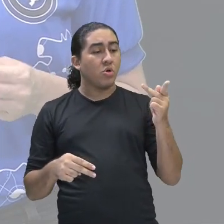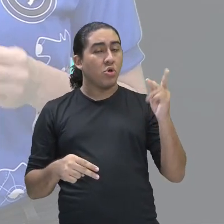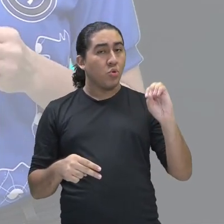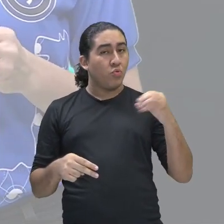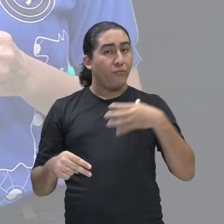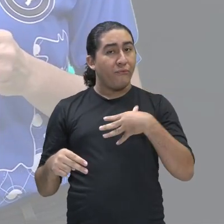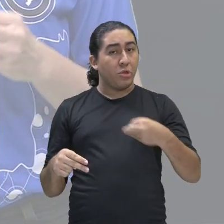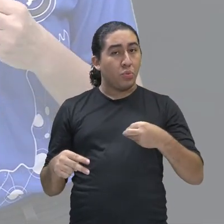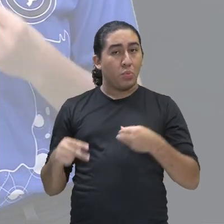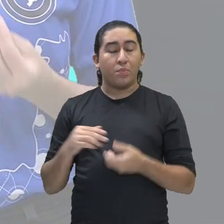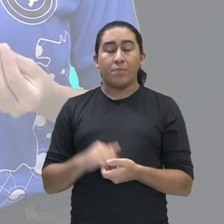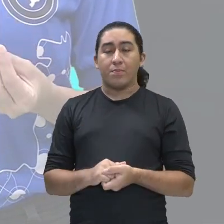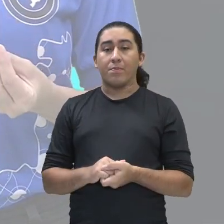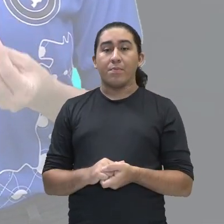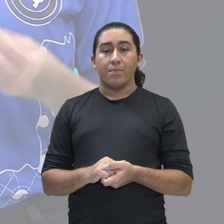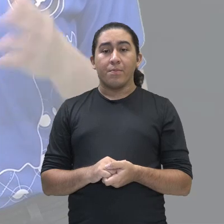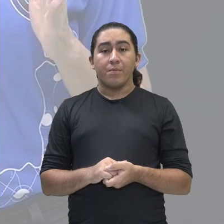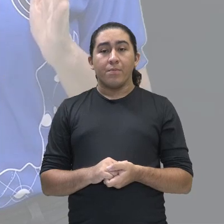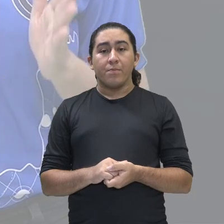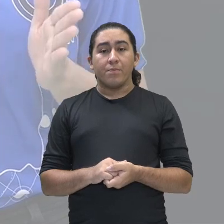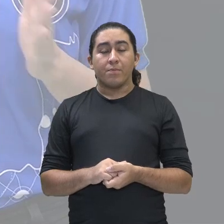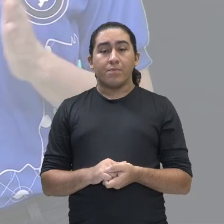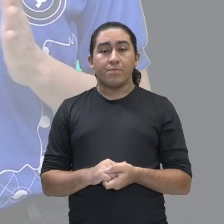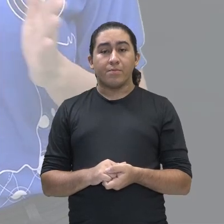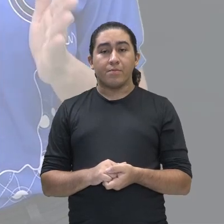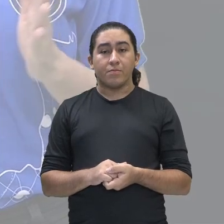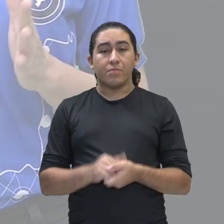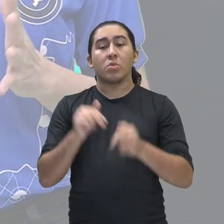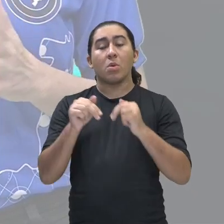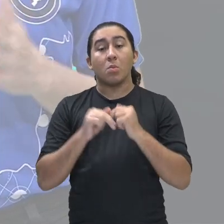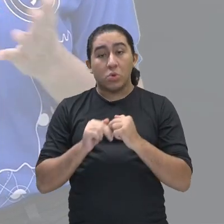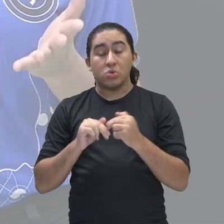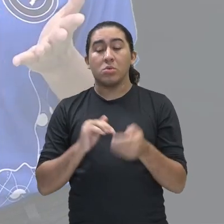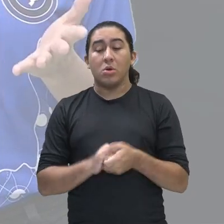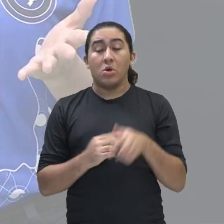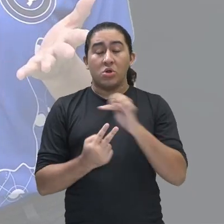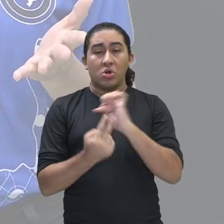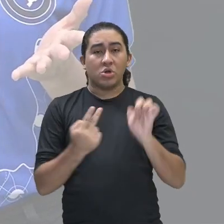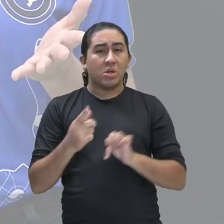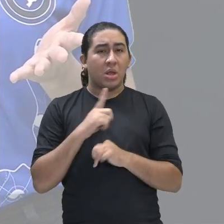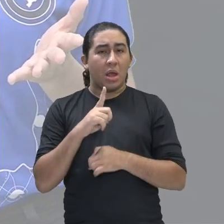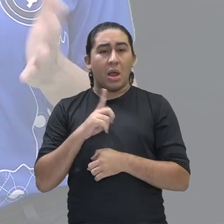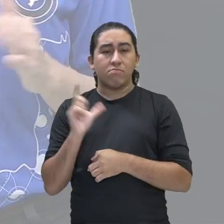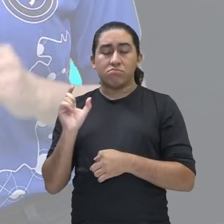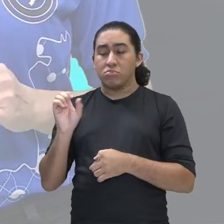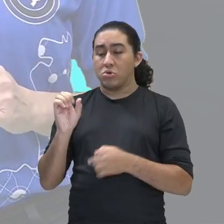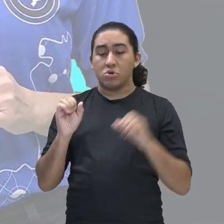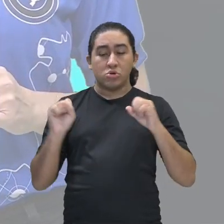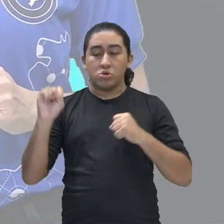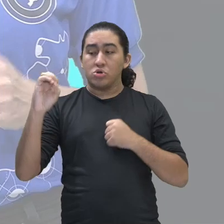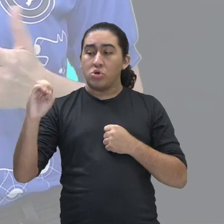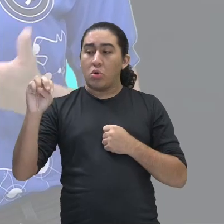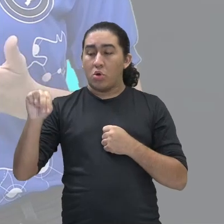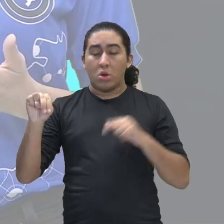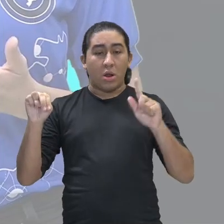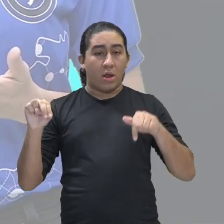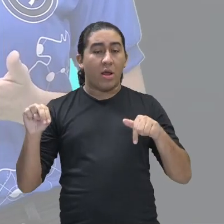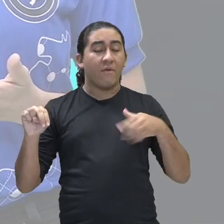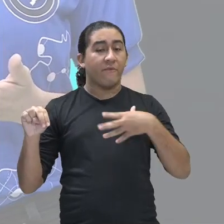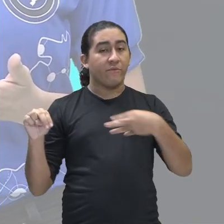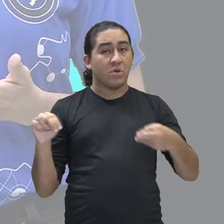do Harry, né, e do William, ambos têm a palavra em inglês son, que são filhos, né, certo? Agora, como é